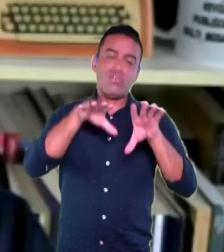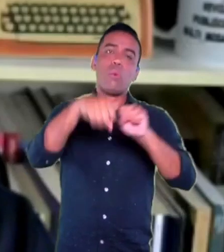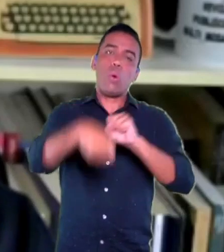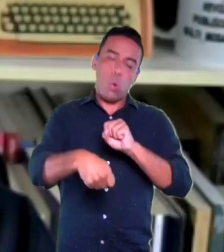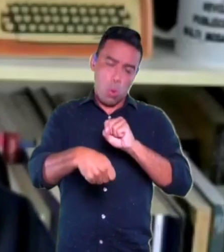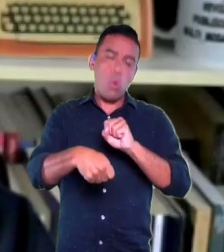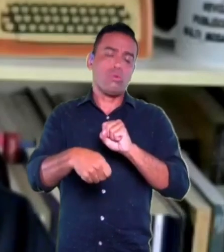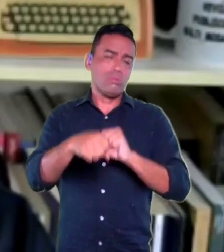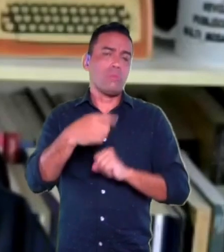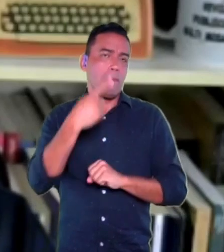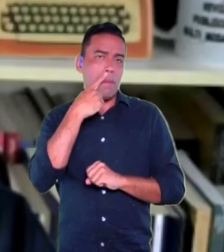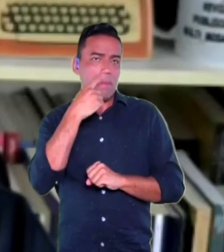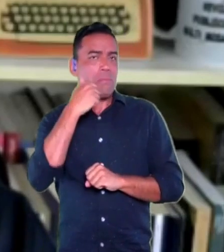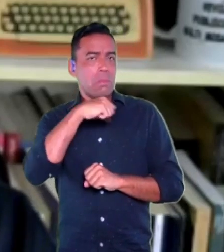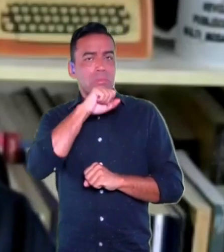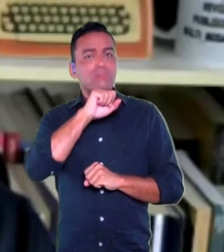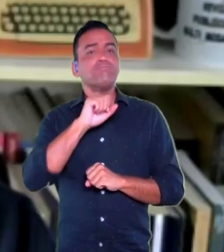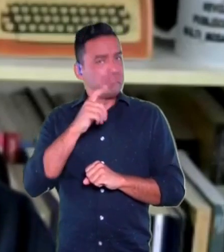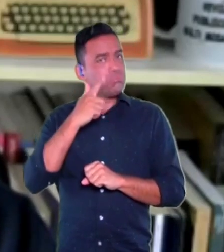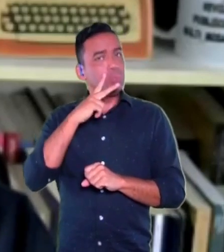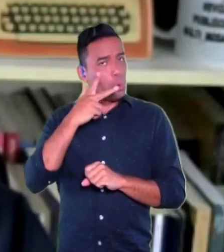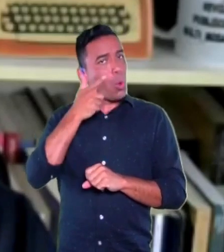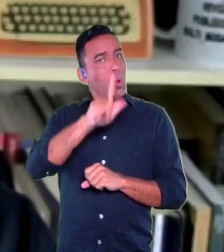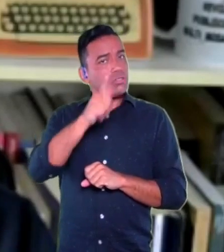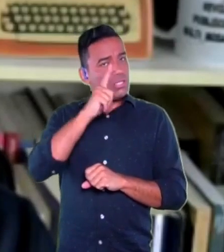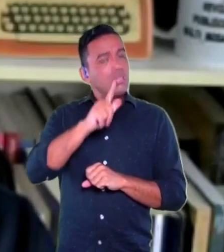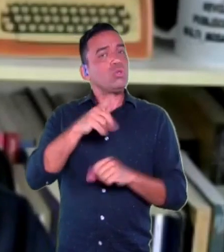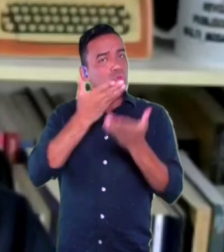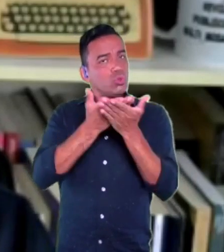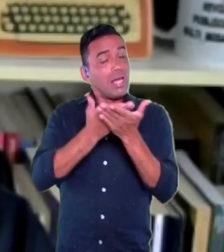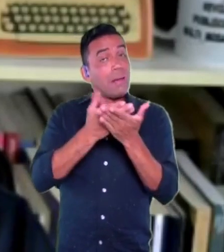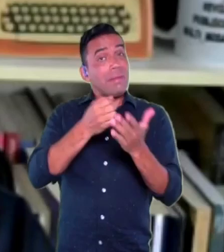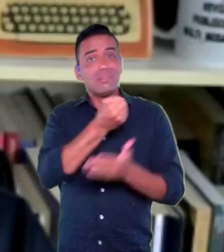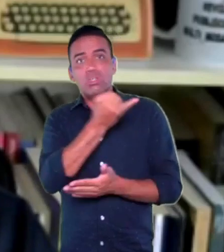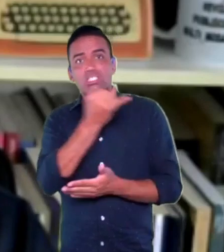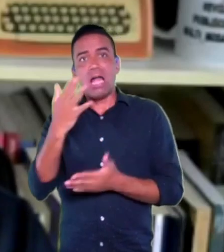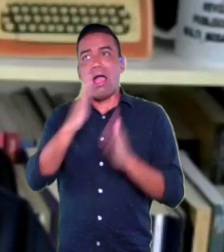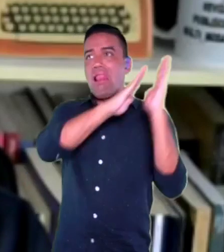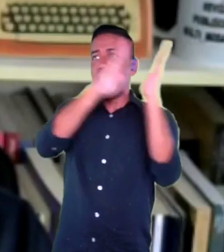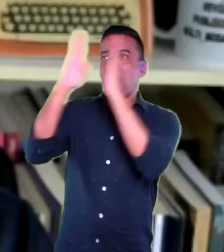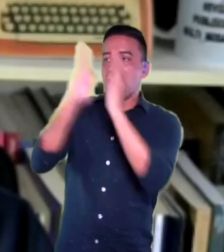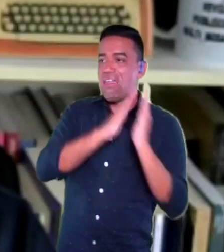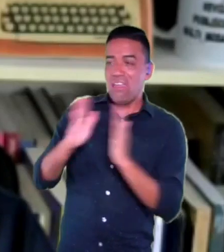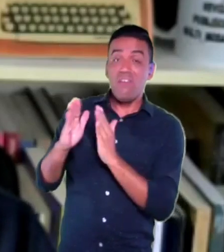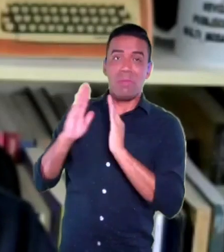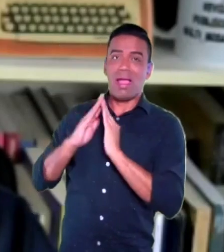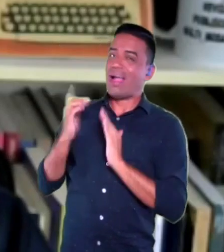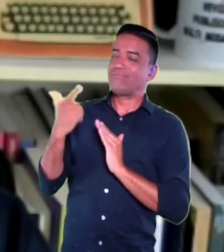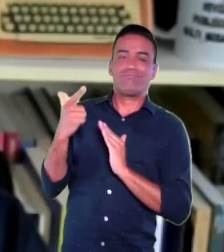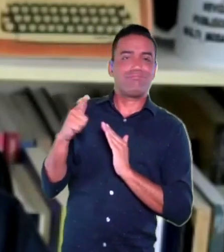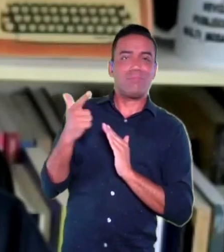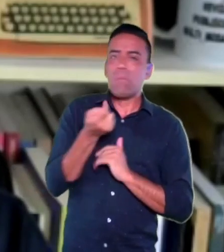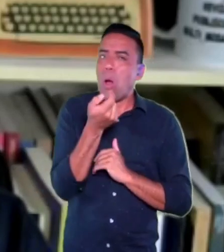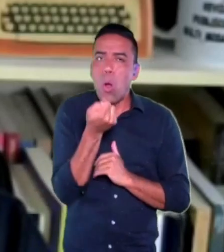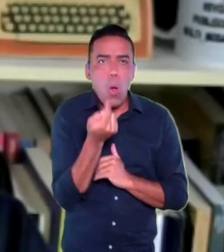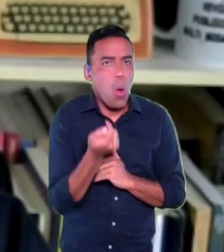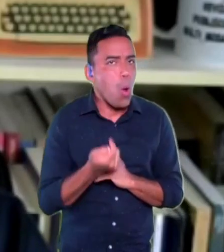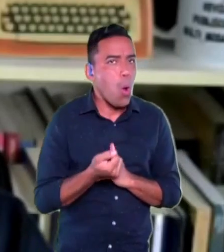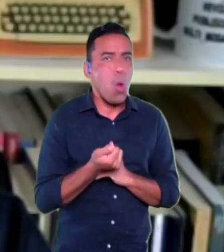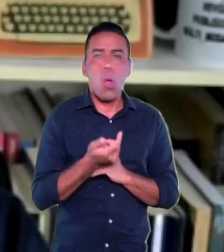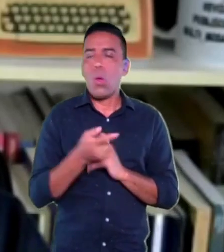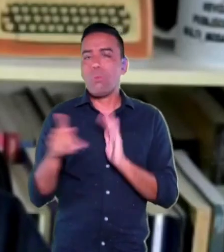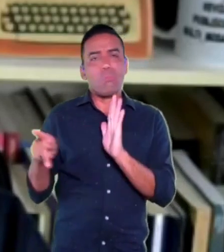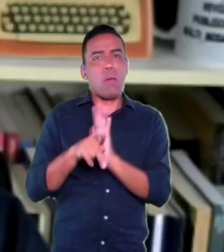estudar, é, mas não tinha muito livro em casa, não. Tinha pouco livro, alguma coisa mais